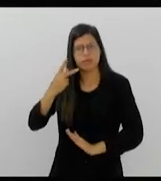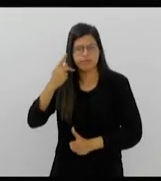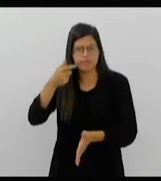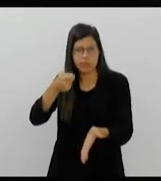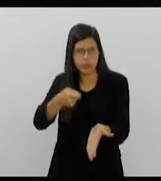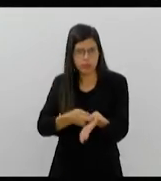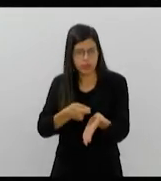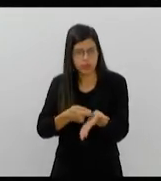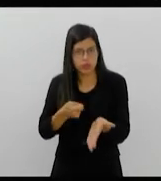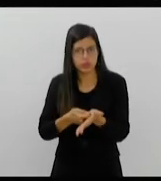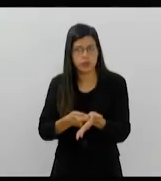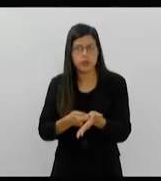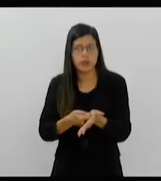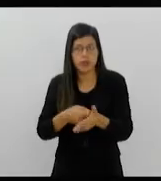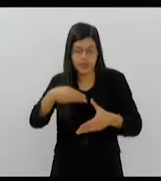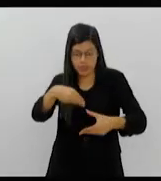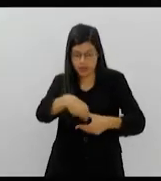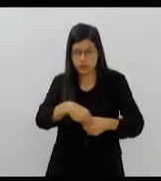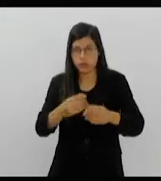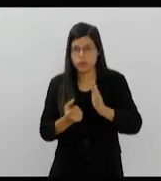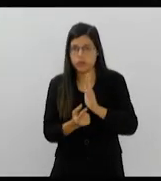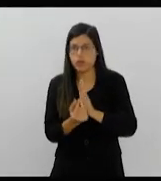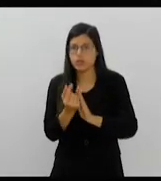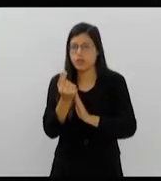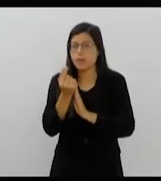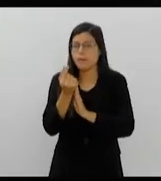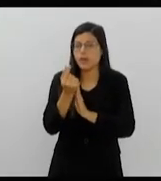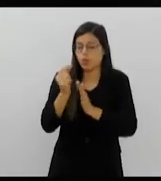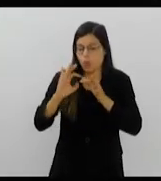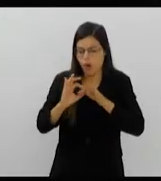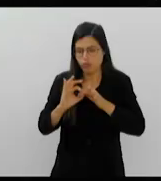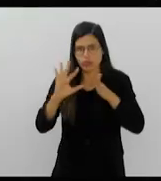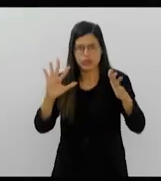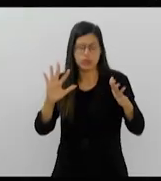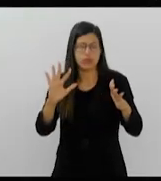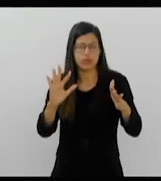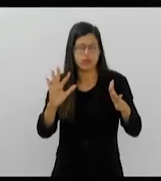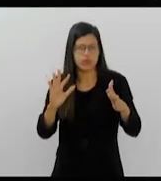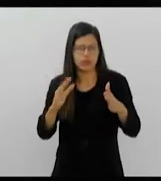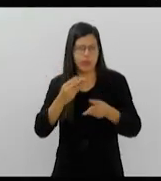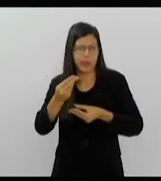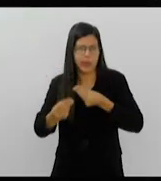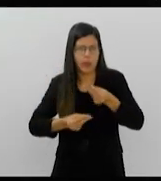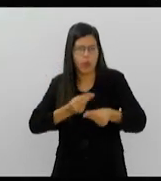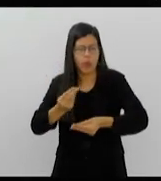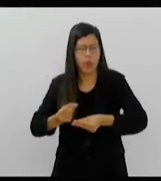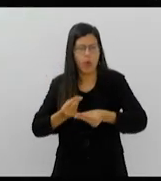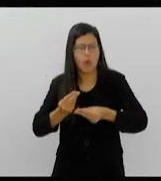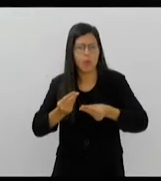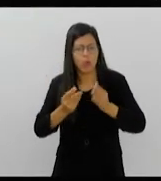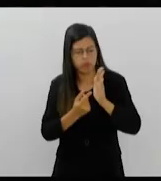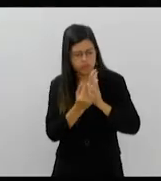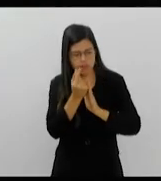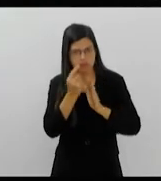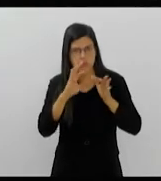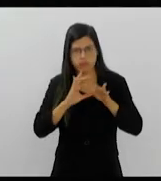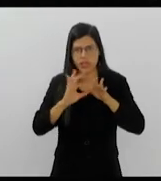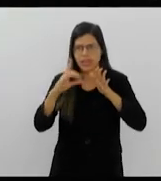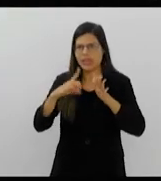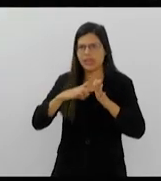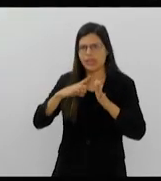impositiva num orçamento autorizativo. Como é que o orçamento é autorizativo e tem